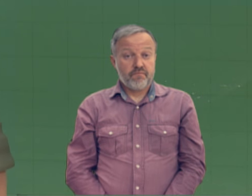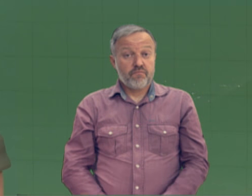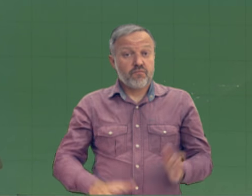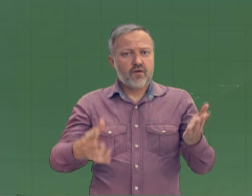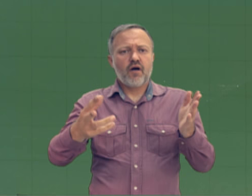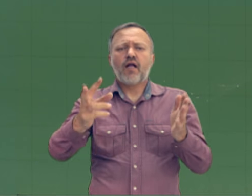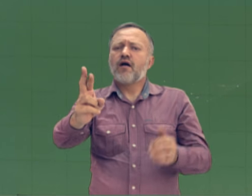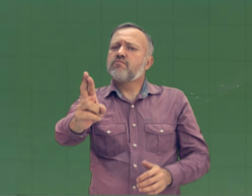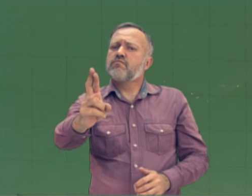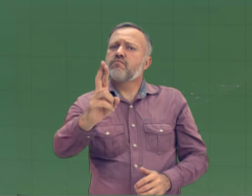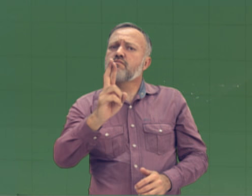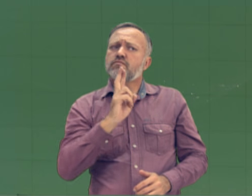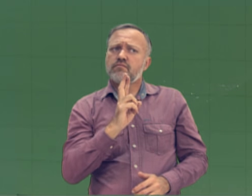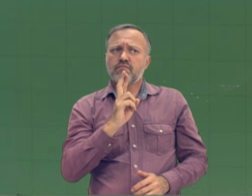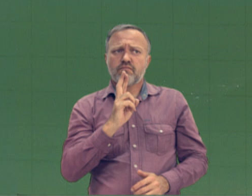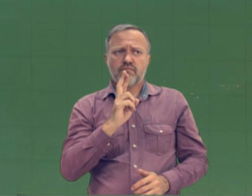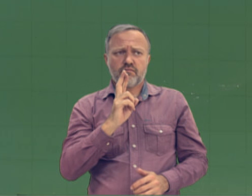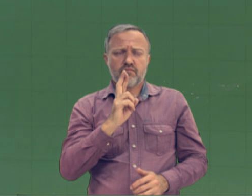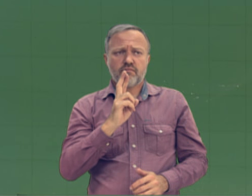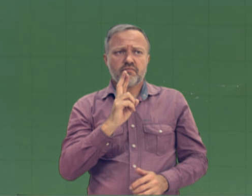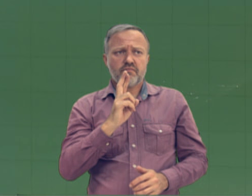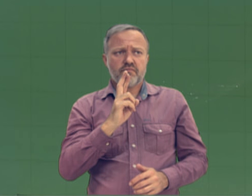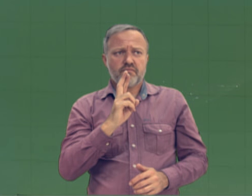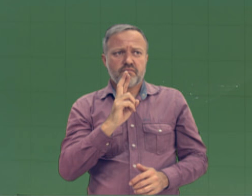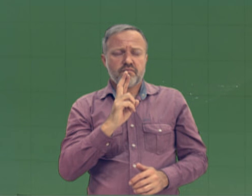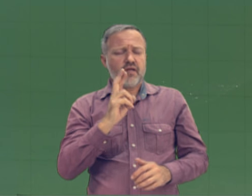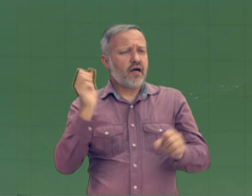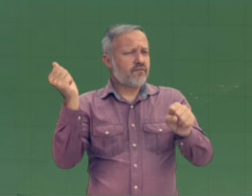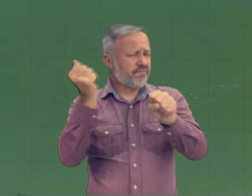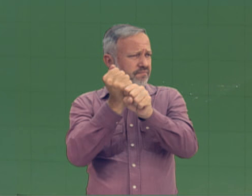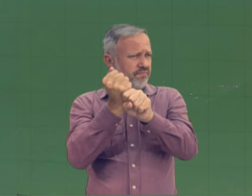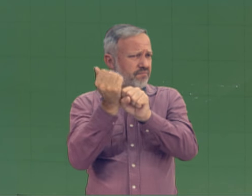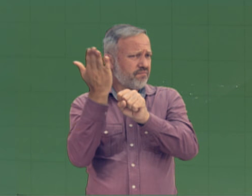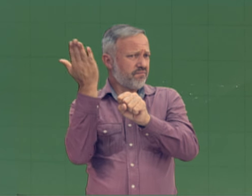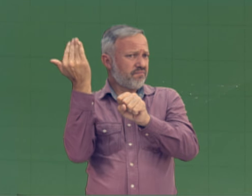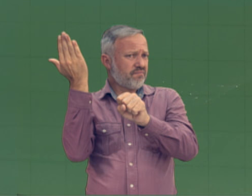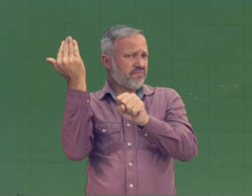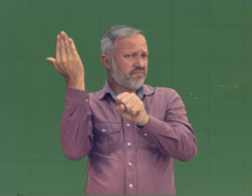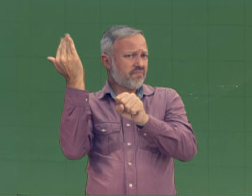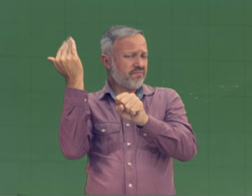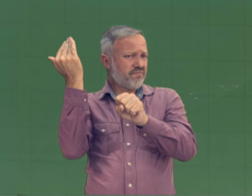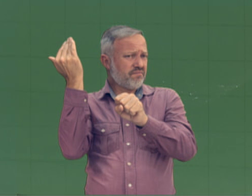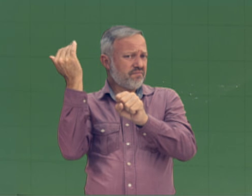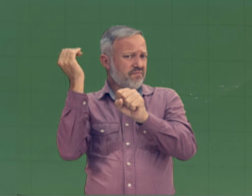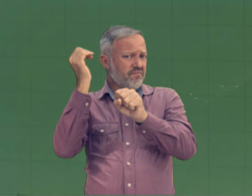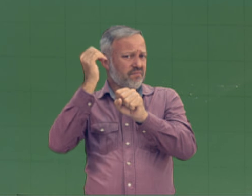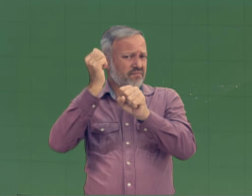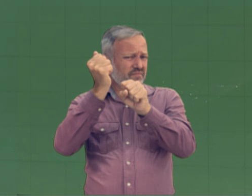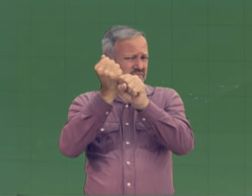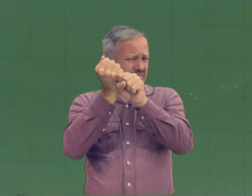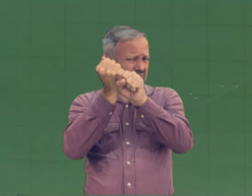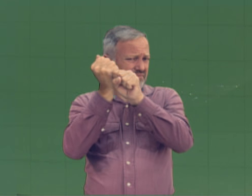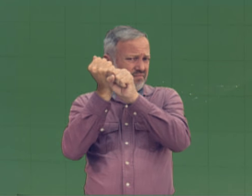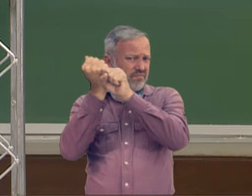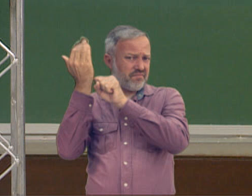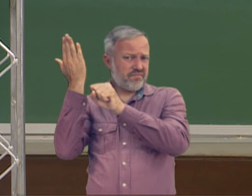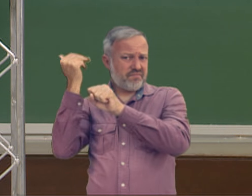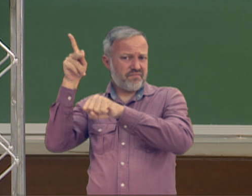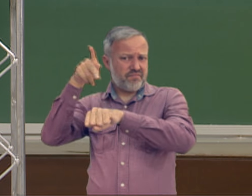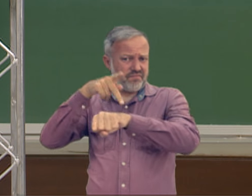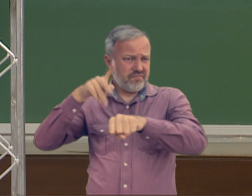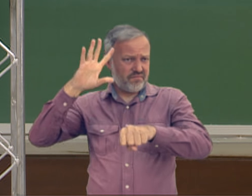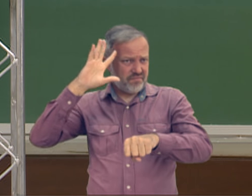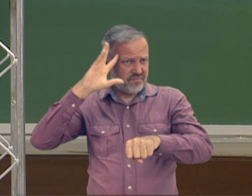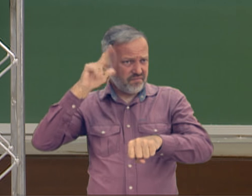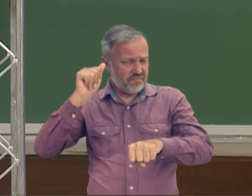Agora me responda. As expressões há muito tempo e num antigo país da África